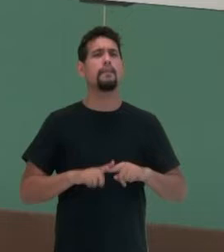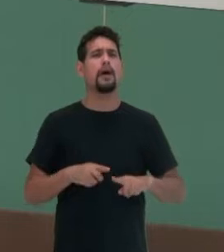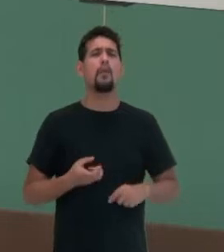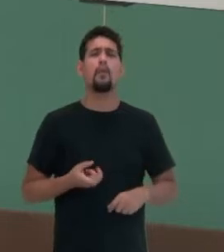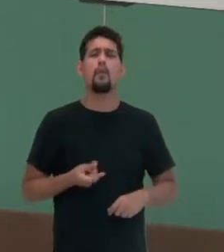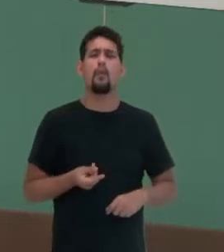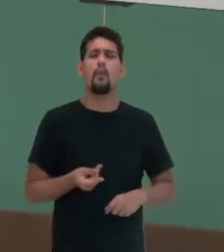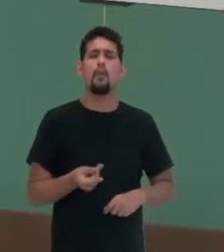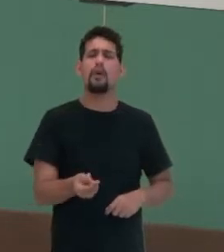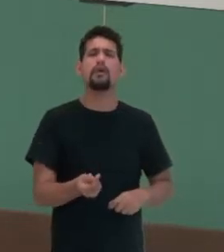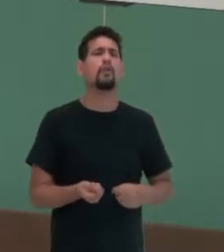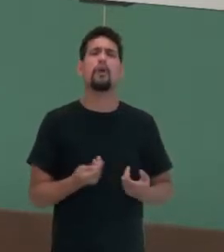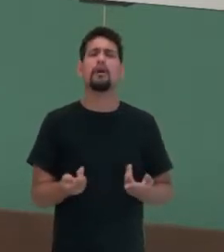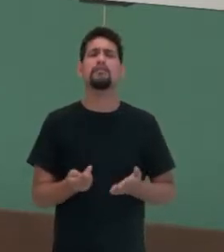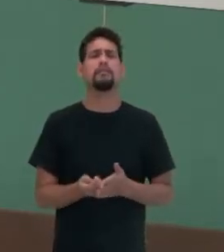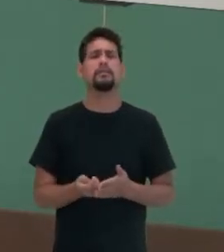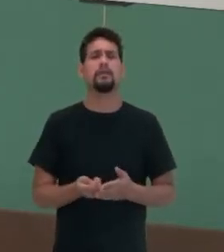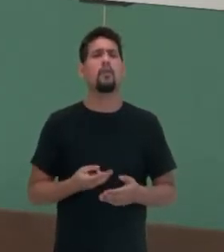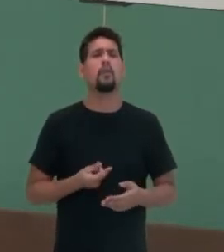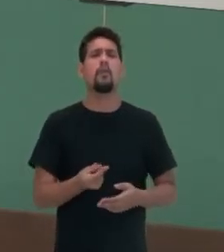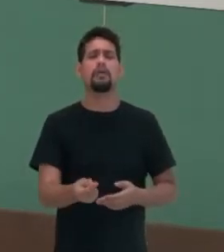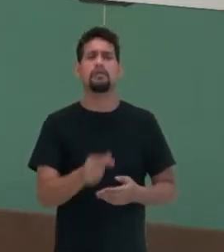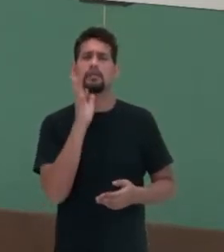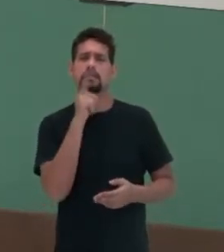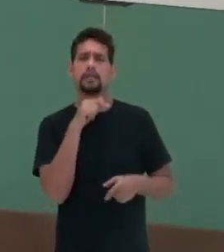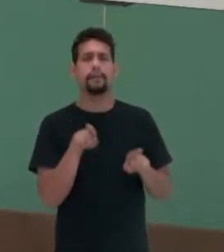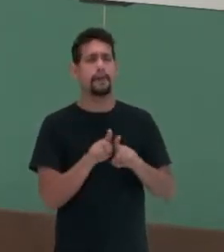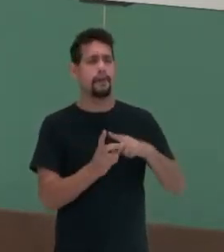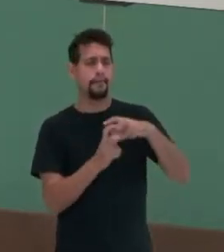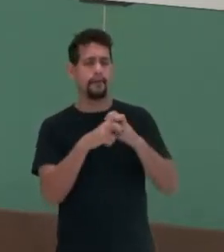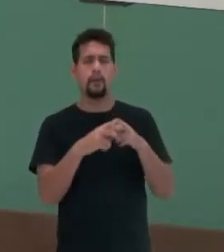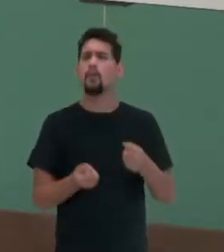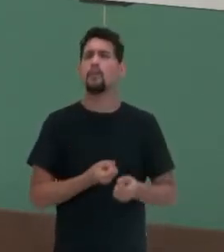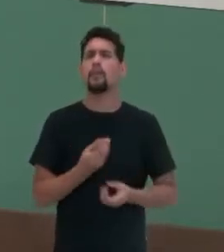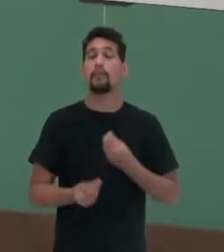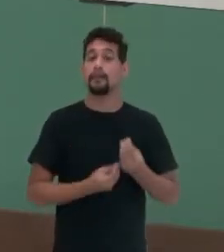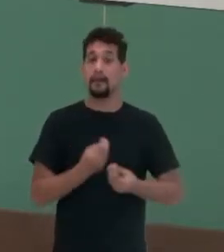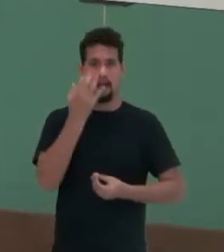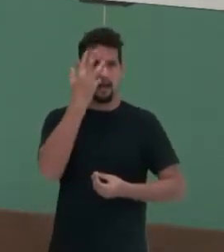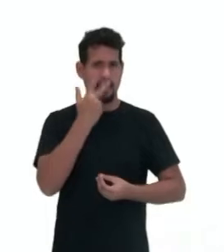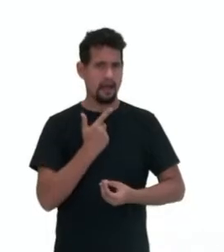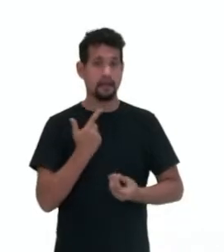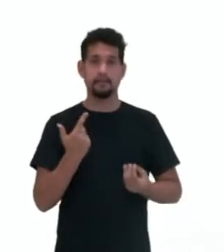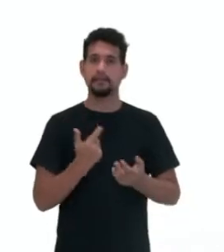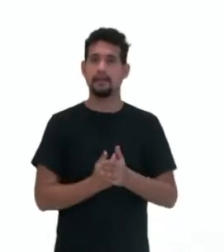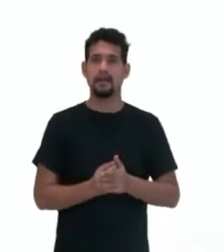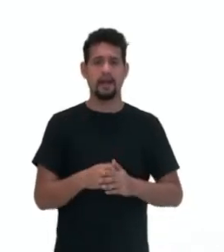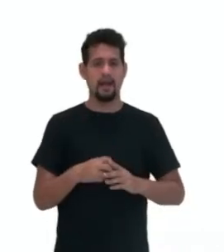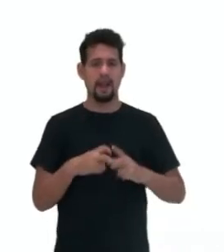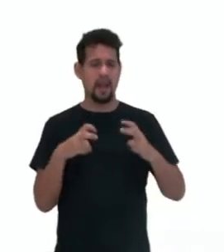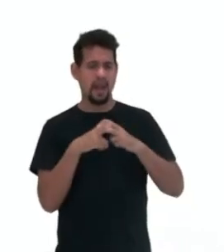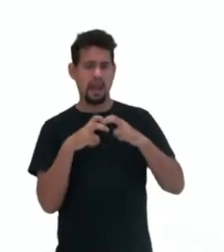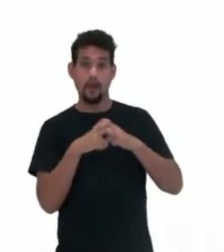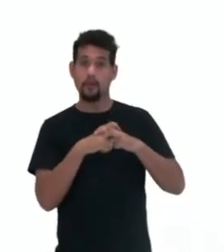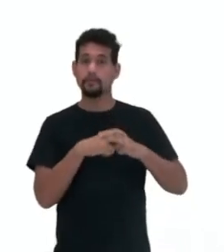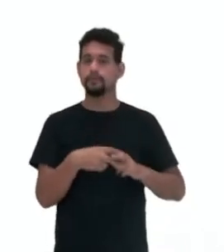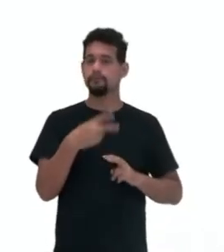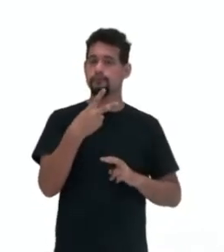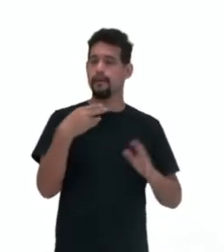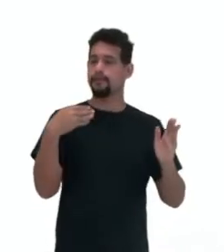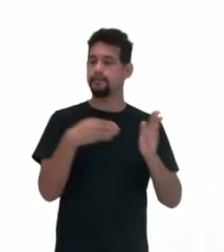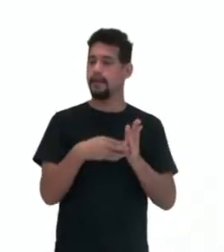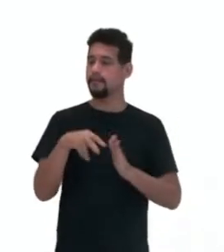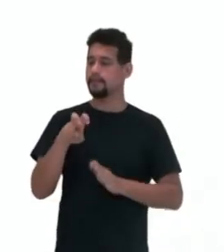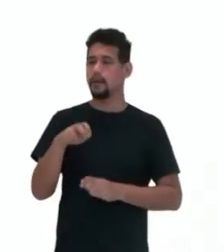duração, então, por categoria, quanto que duram essas lutas? Então, as crianças, as lutas são de 2 a 5 minutos,